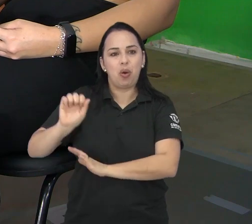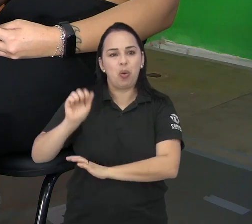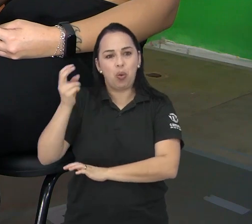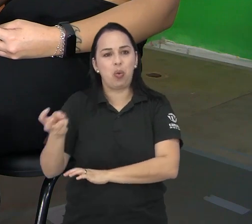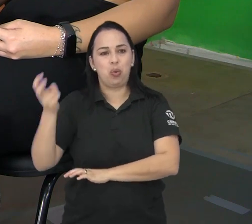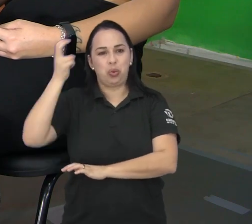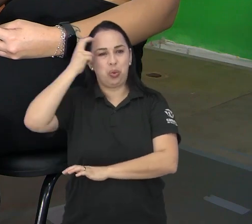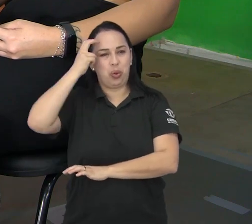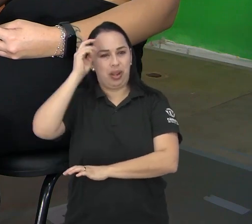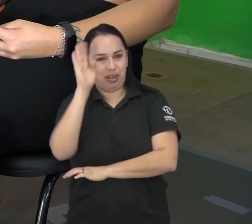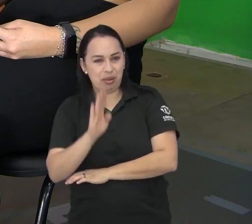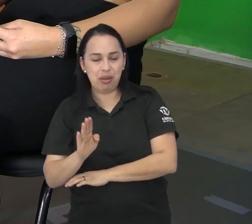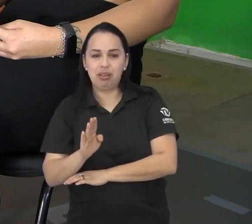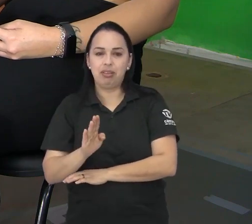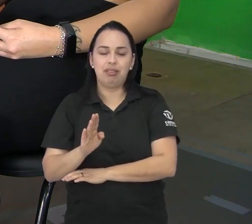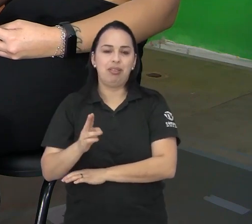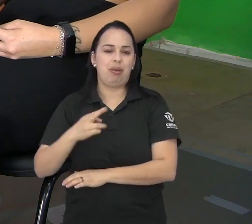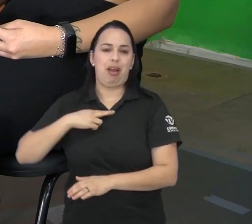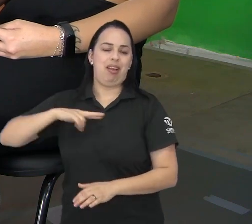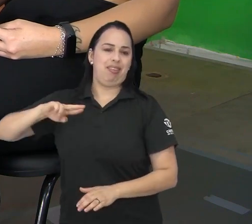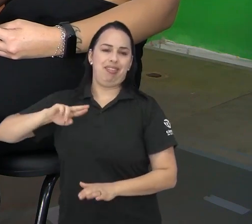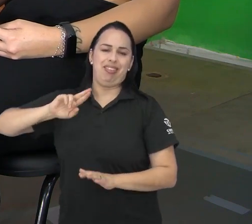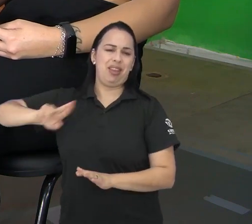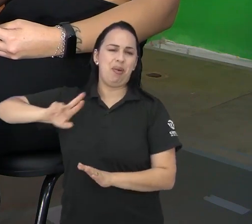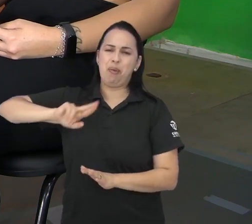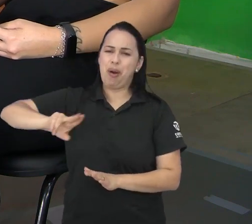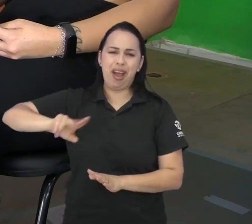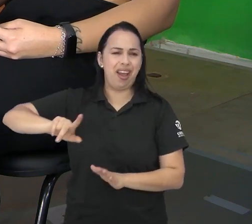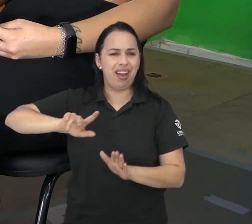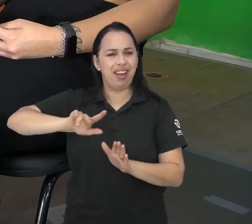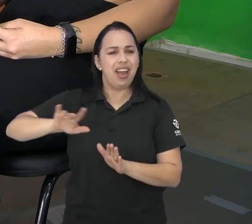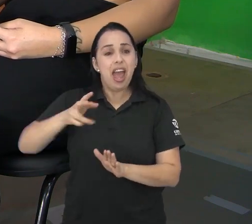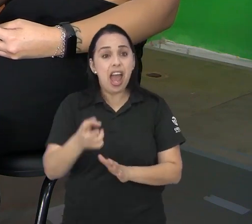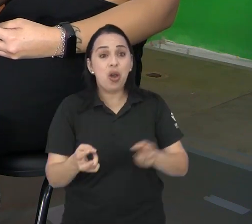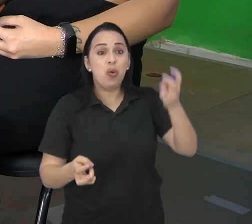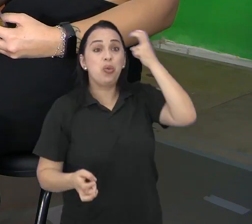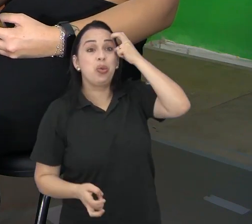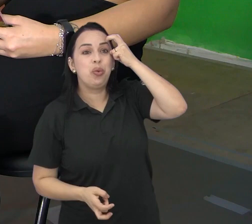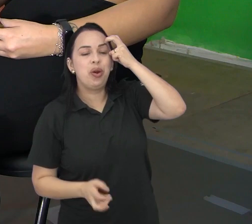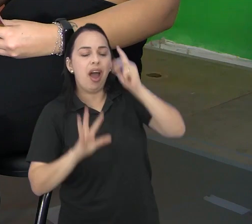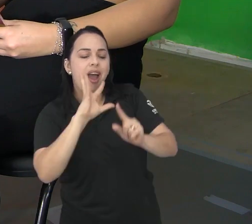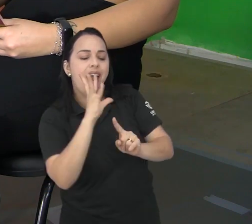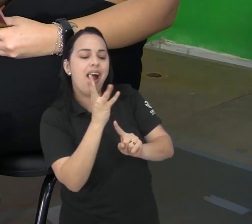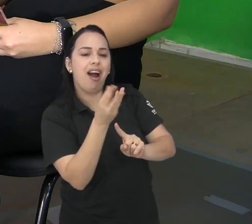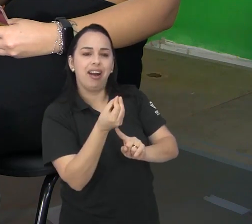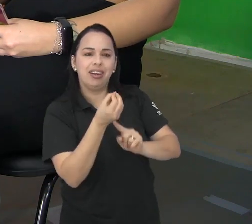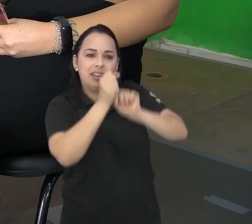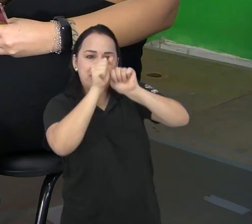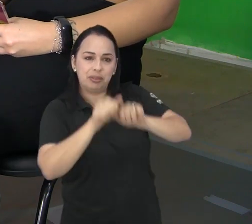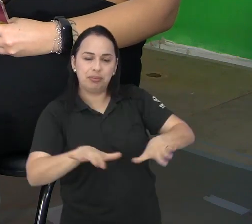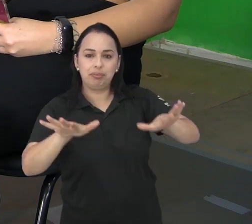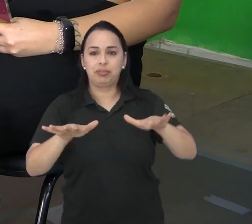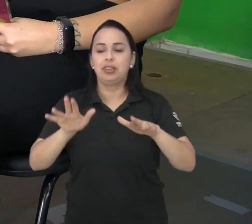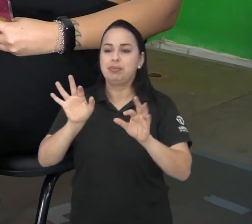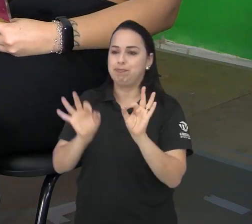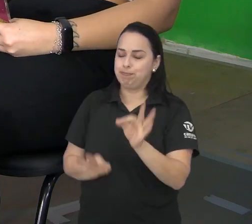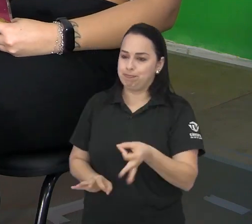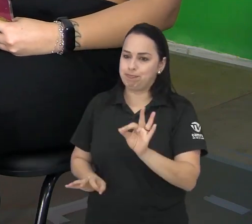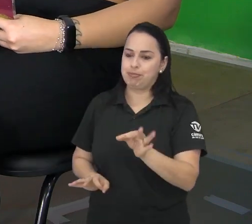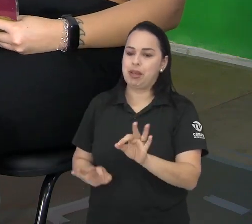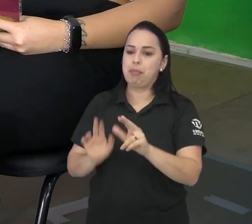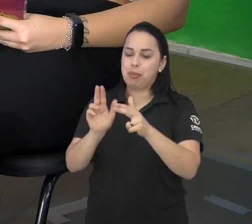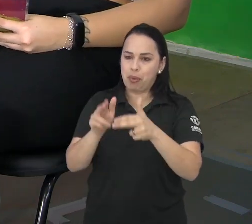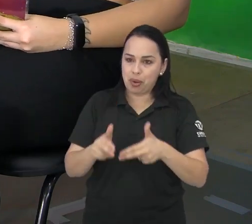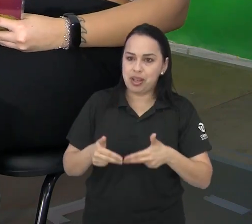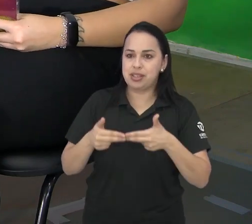com religião, né, nada que não seja arte, né, cultura. Com certeza, e a importância do livro está